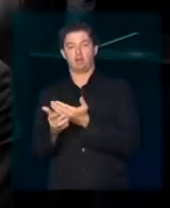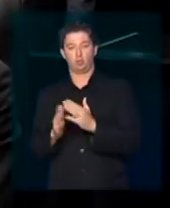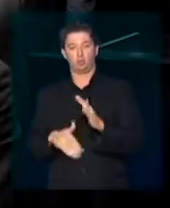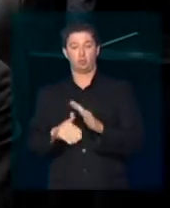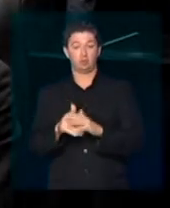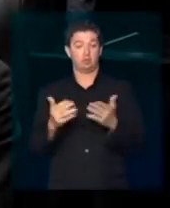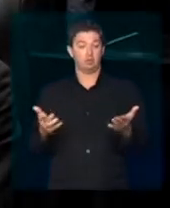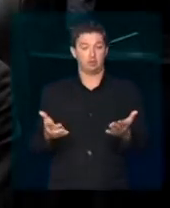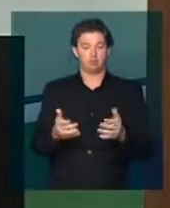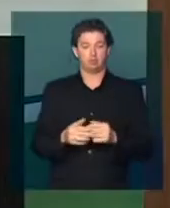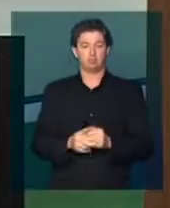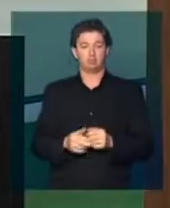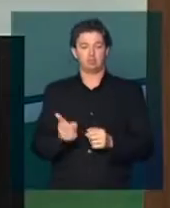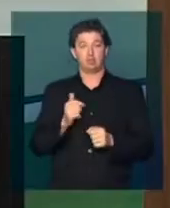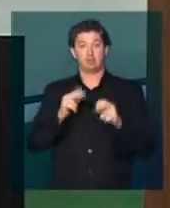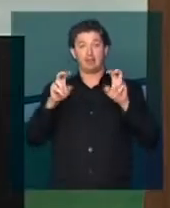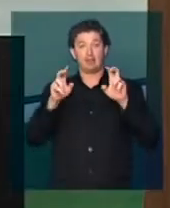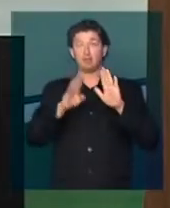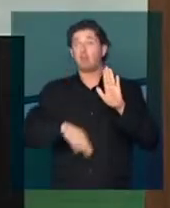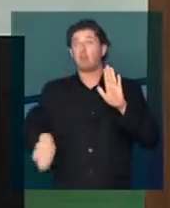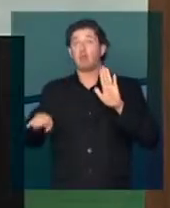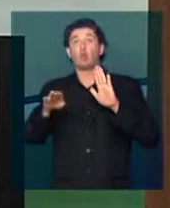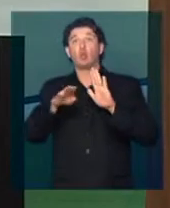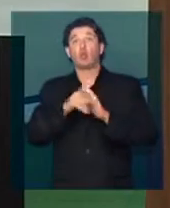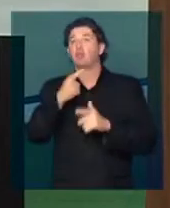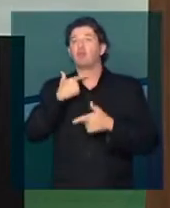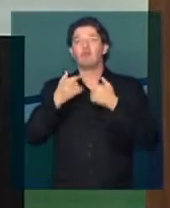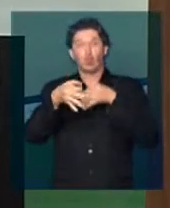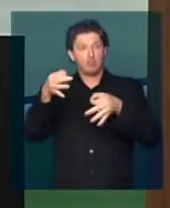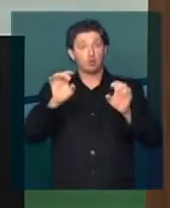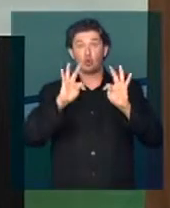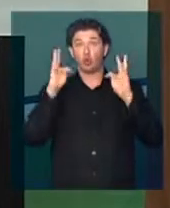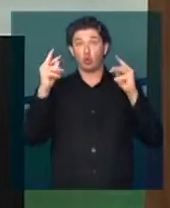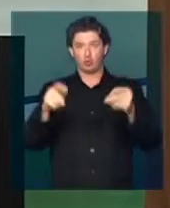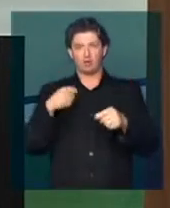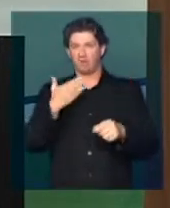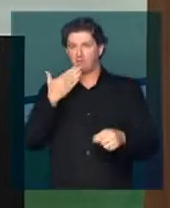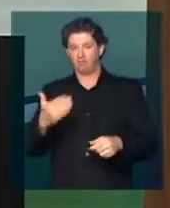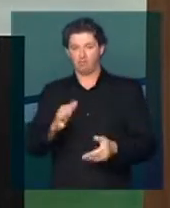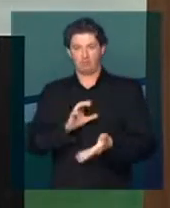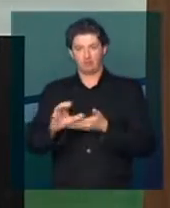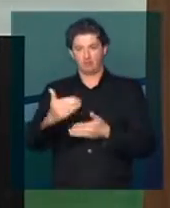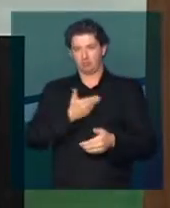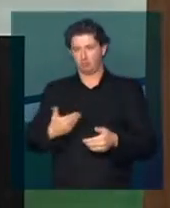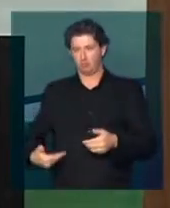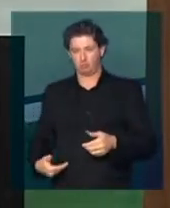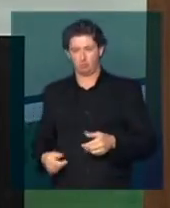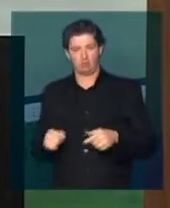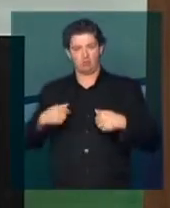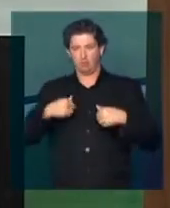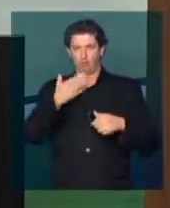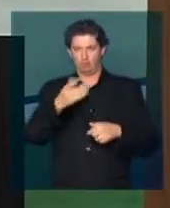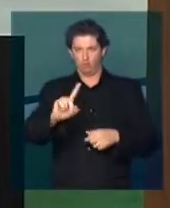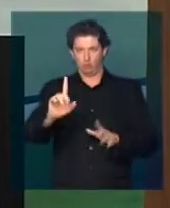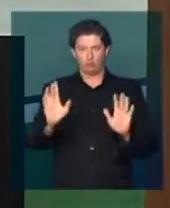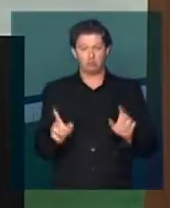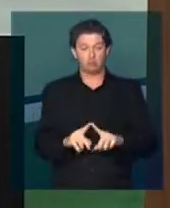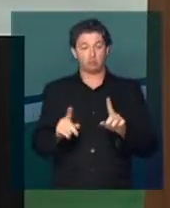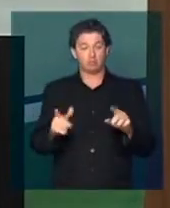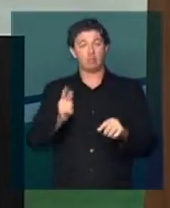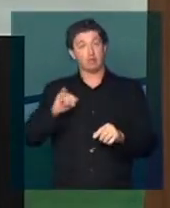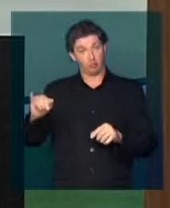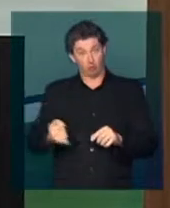de modo que tem tema para todo gosto. Quem quer a favor de financiamento público, eu não sou favorável, mas vai